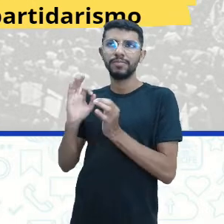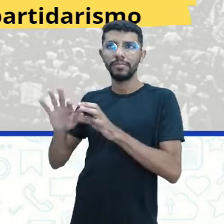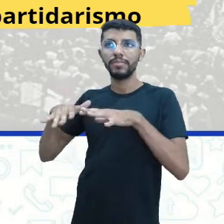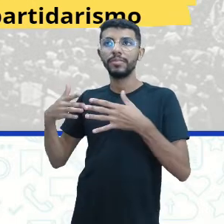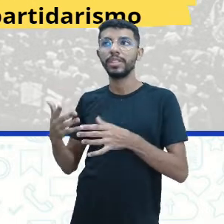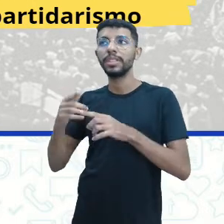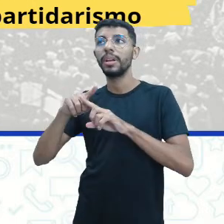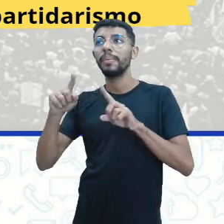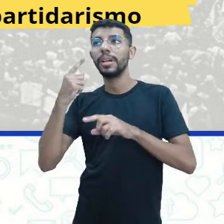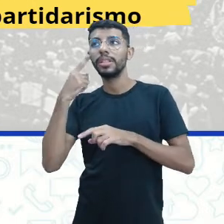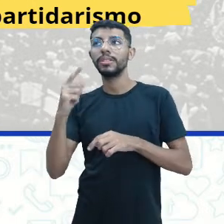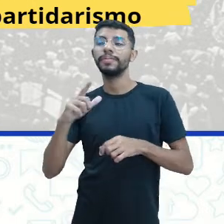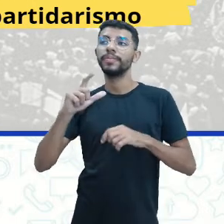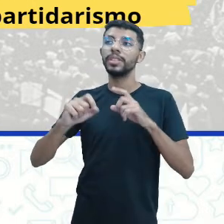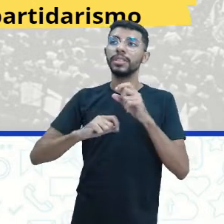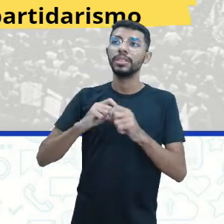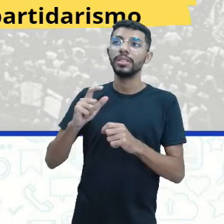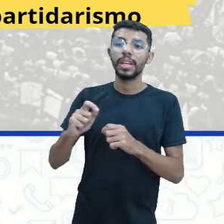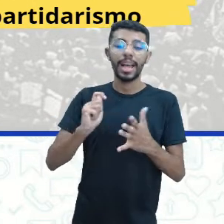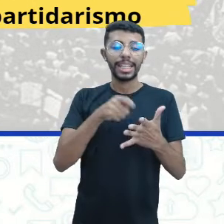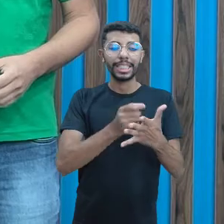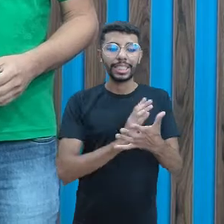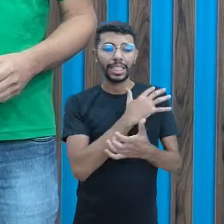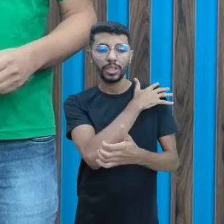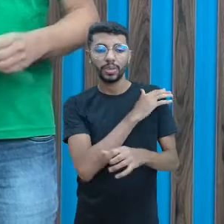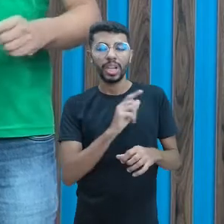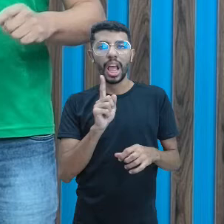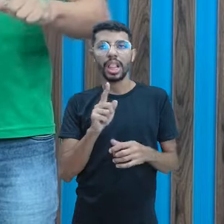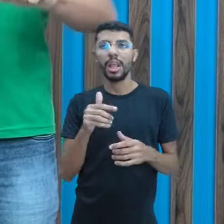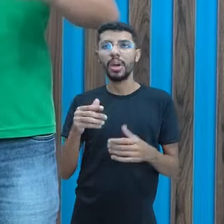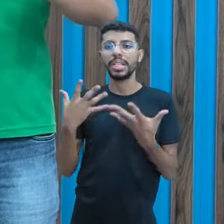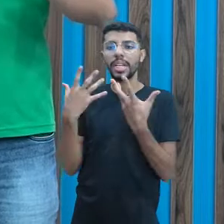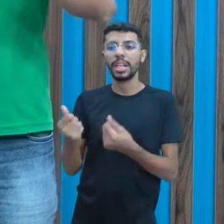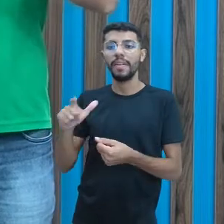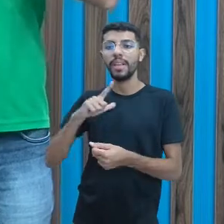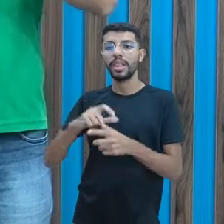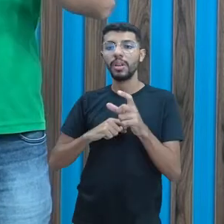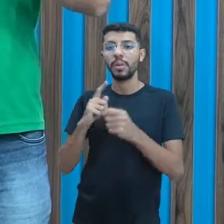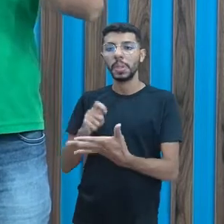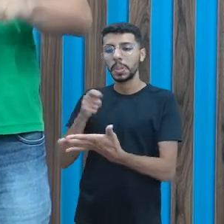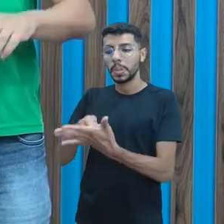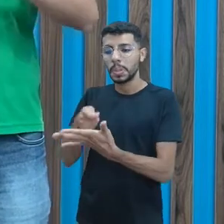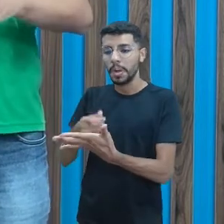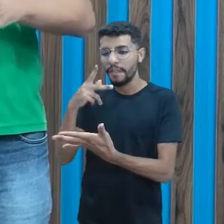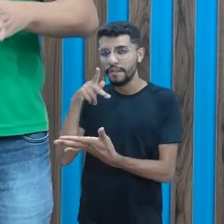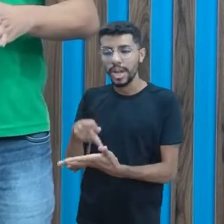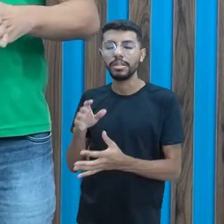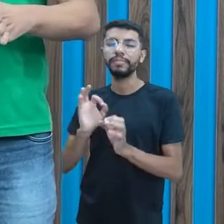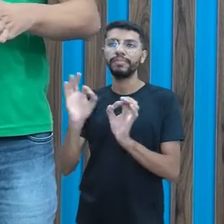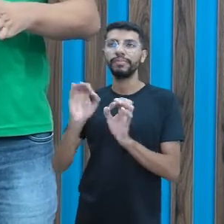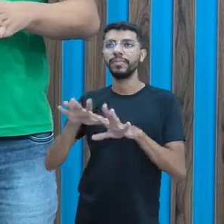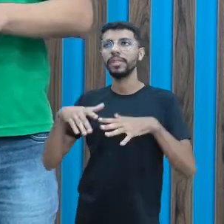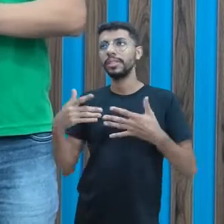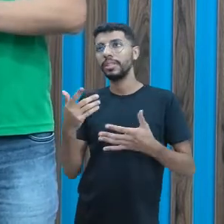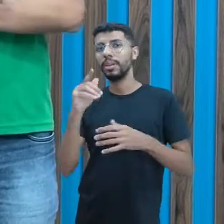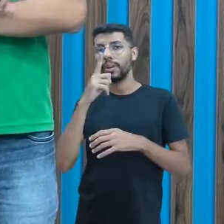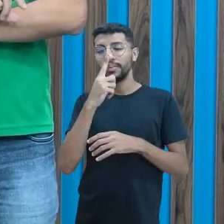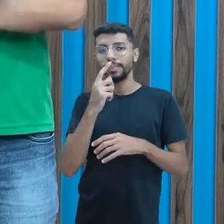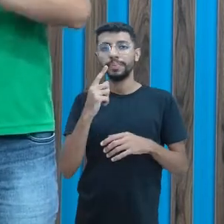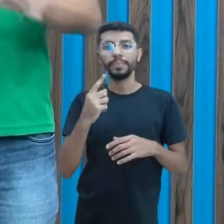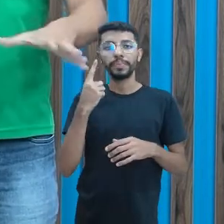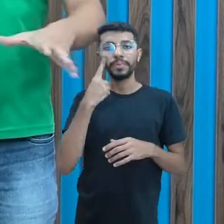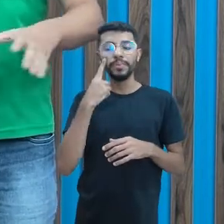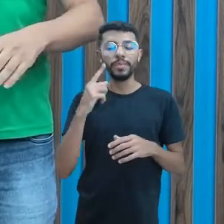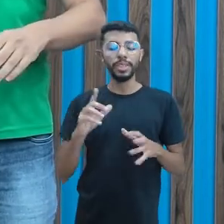houvesse realmente essa oposição mais firme contra a ditadura. Então, a ditadura vai extinguir esses dois partidos